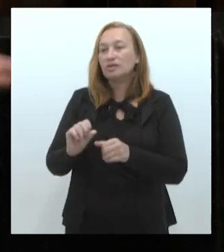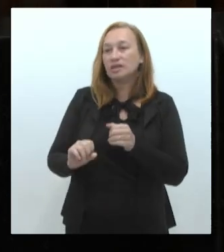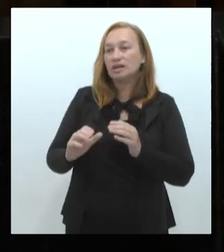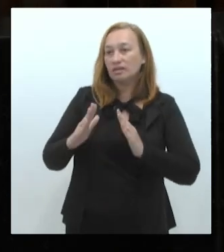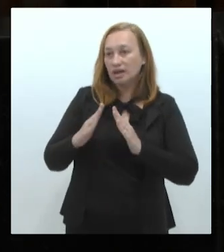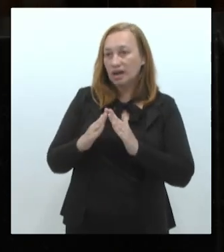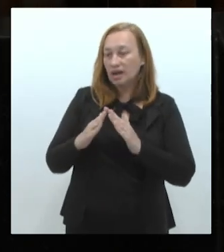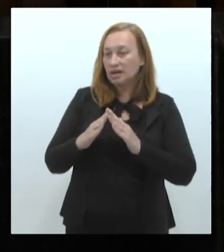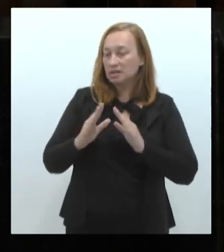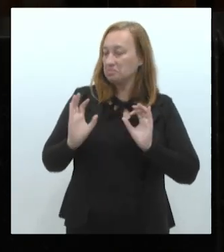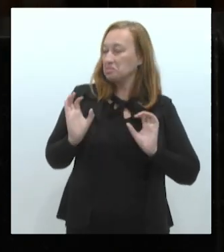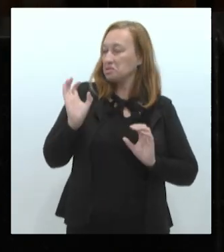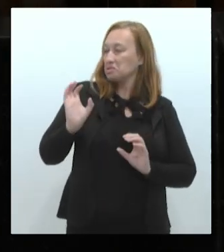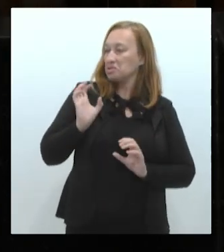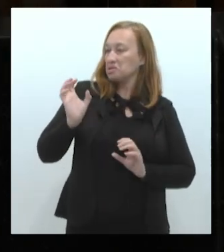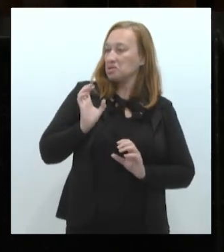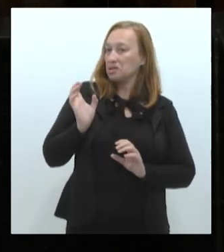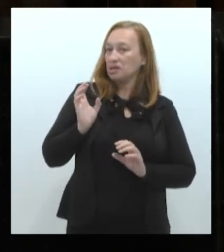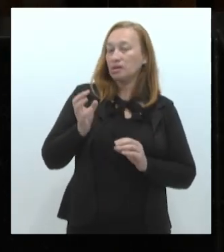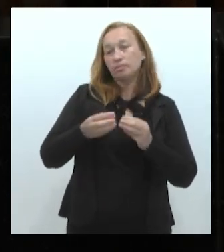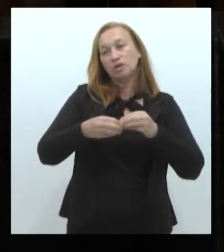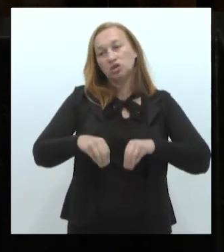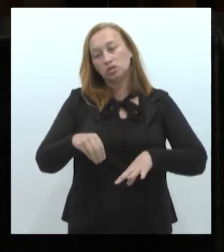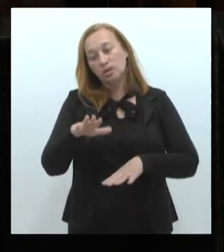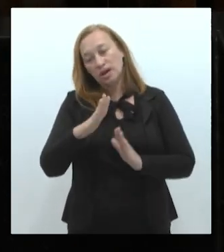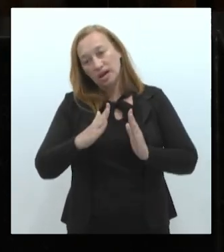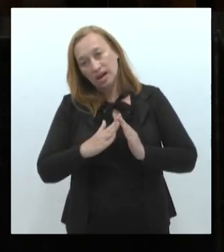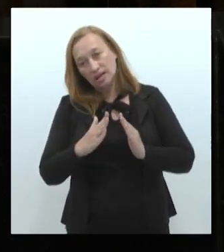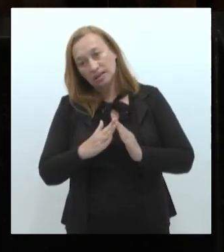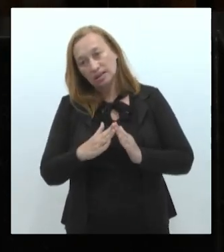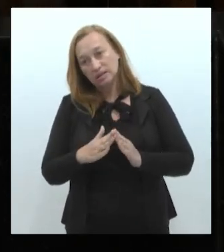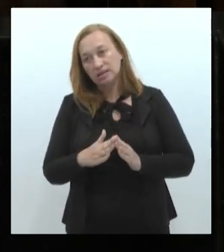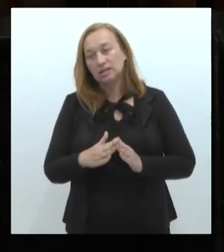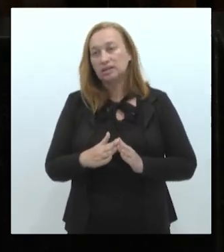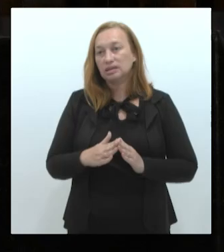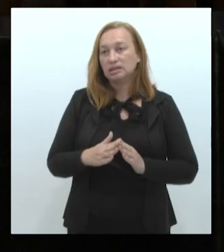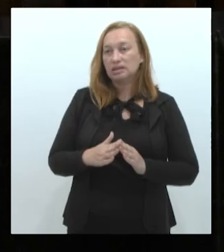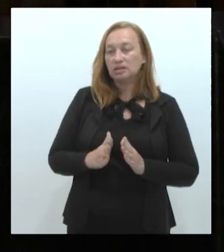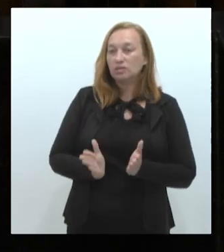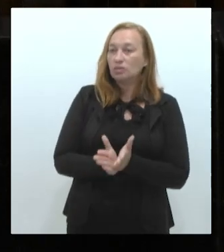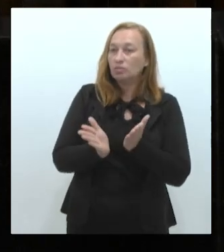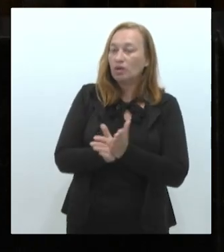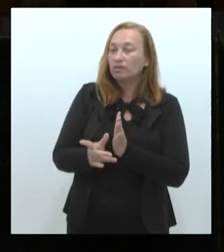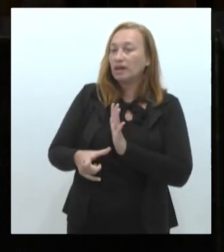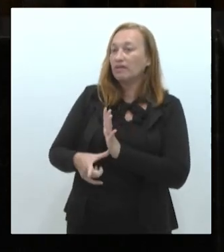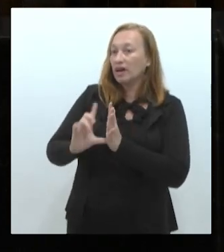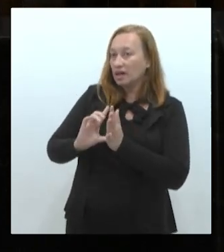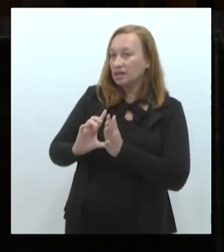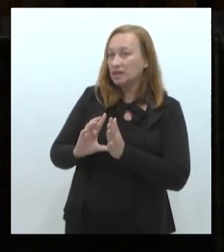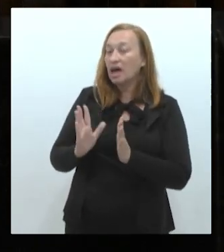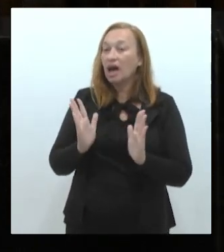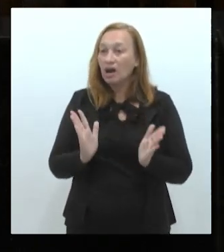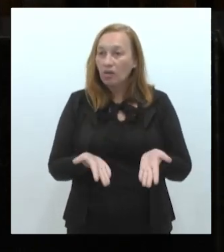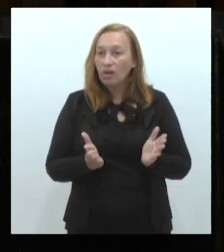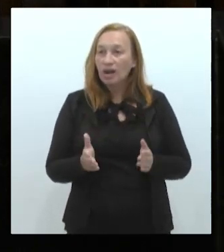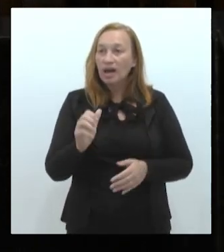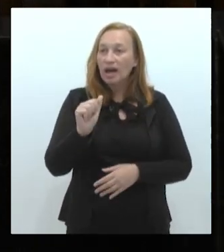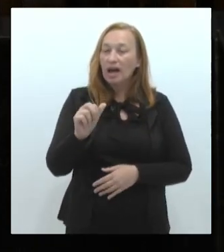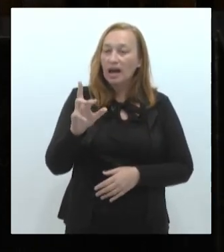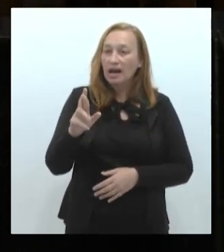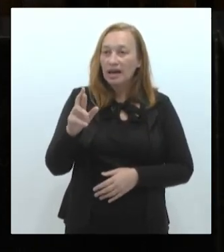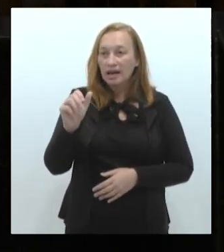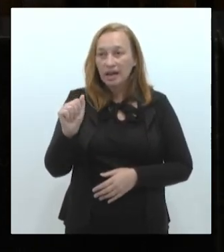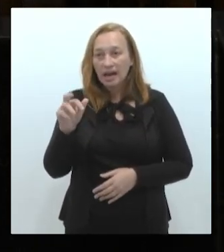todo um manejo de terra e de água que interferiu a casa das pessoas que estavam lá antes de liberar o empreendimento. Agora lá em Araras,